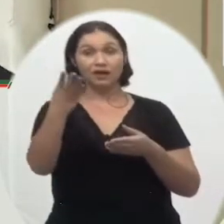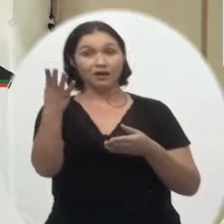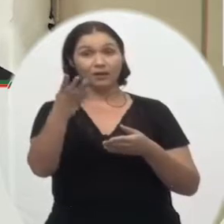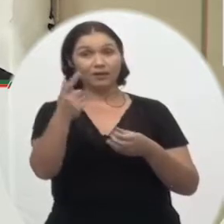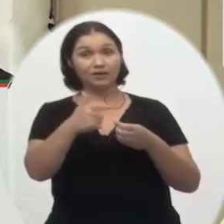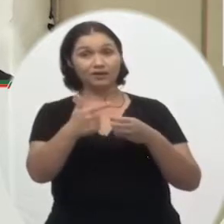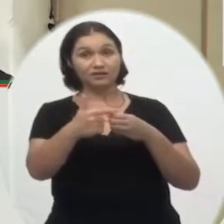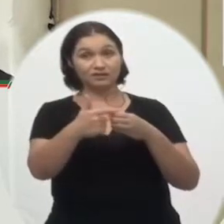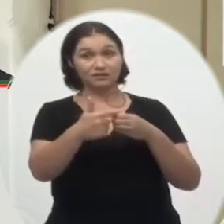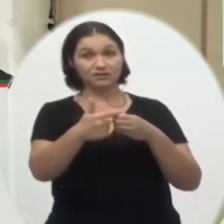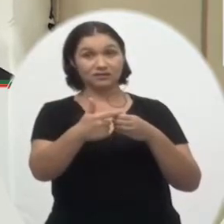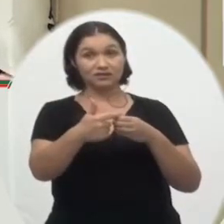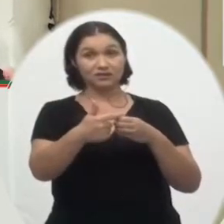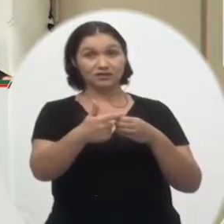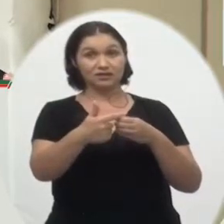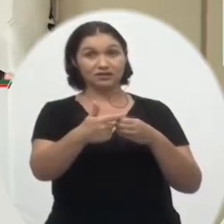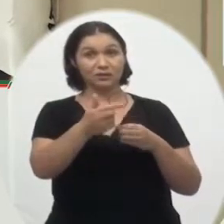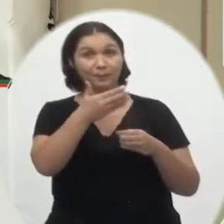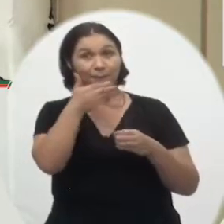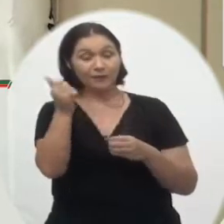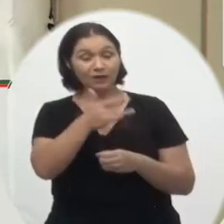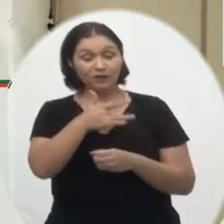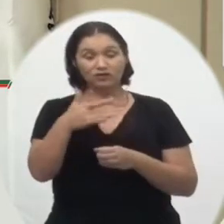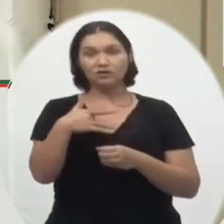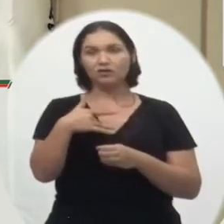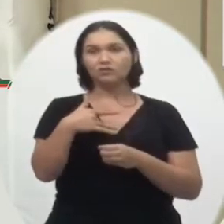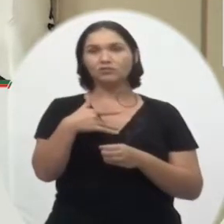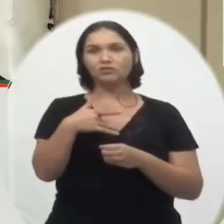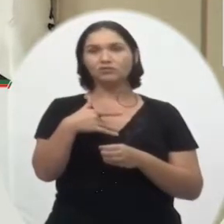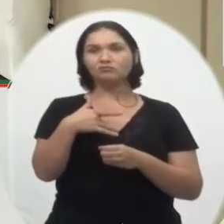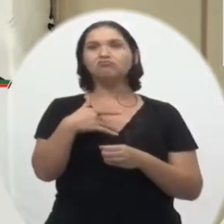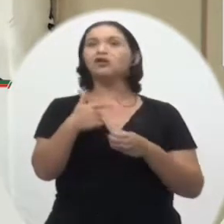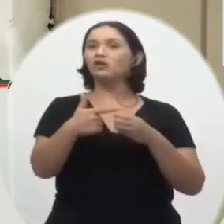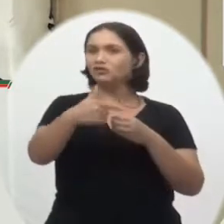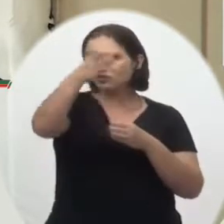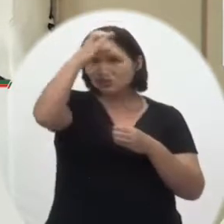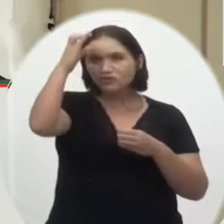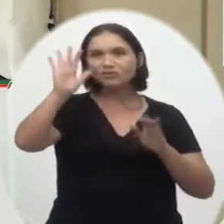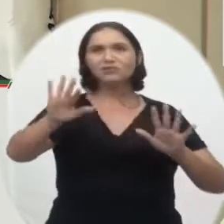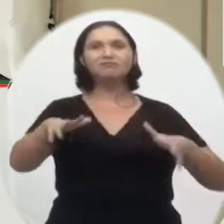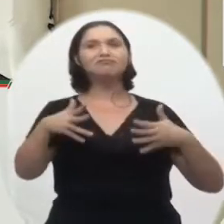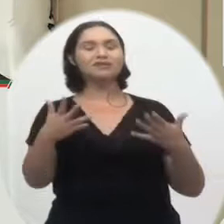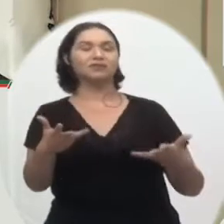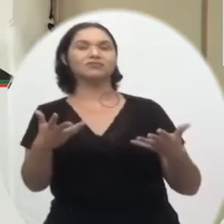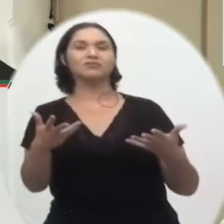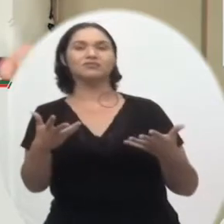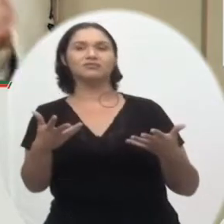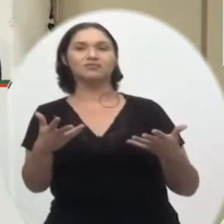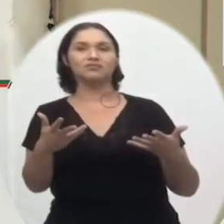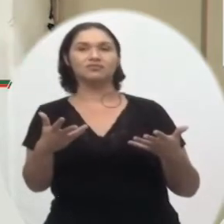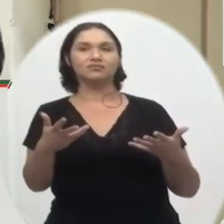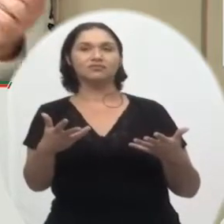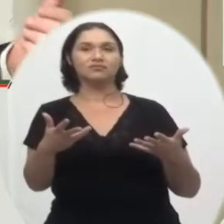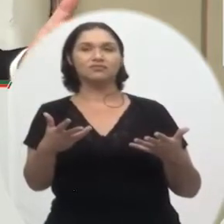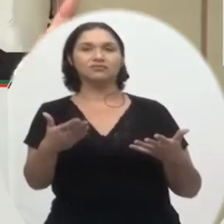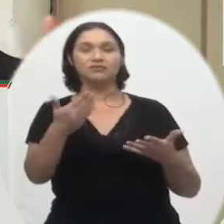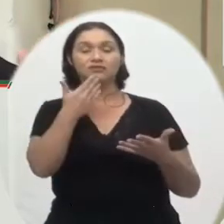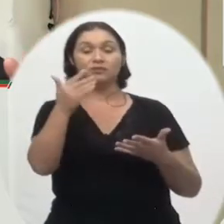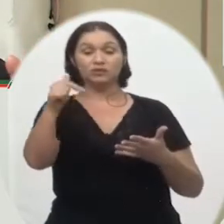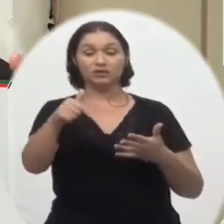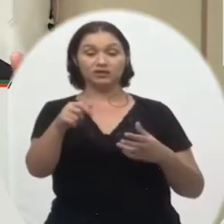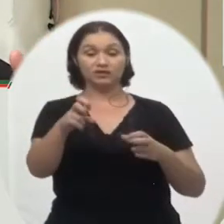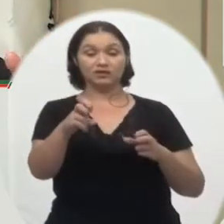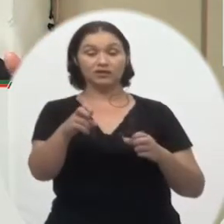dentro do DSF e tudo mais. Ele tem as estratégias dentro da cabeça dele, tanto é que ele está pedindo por nada para vir aqui também